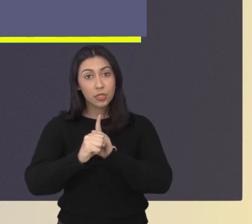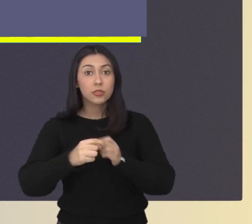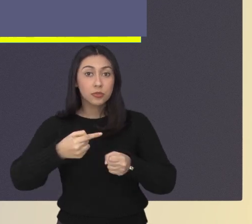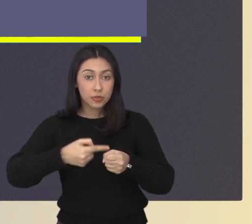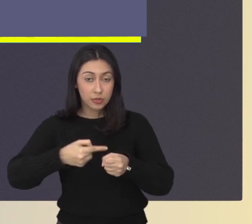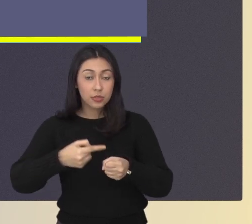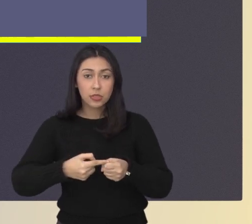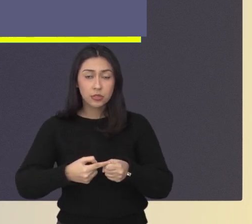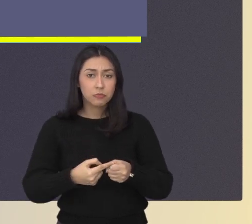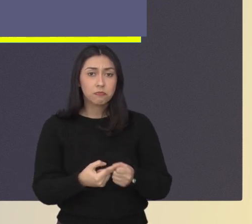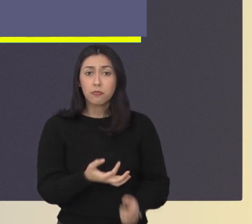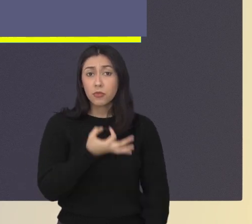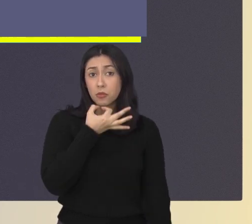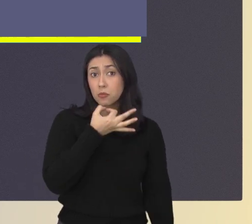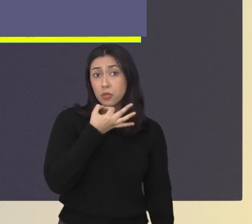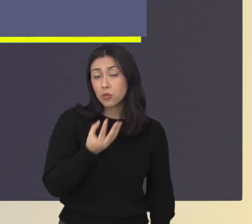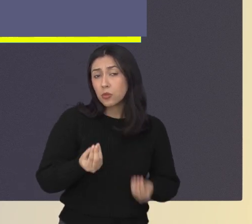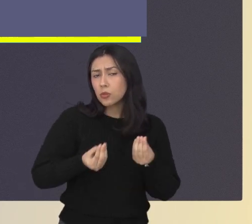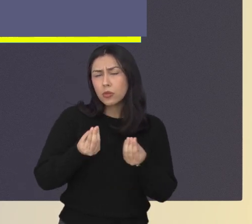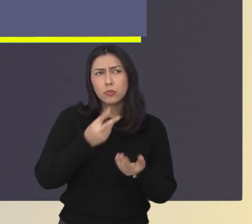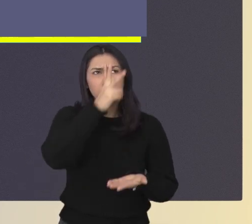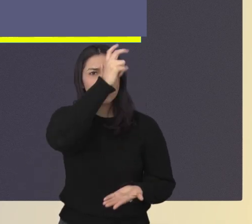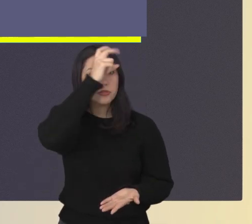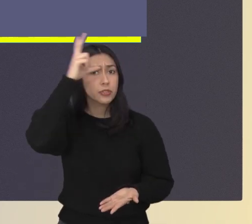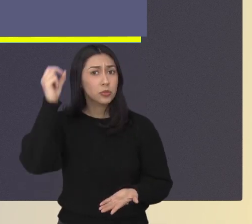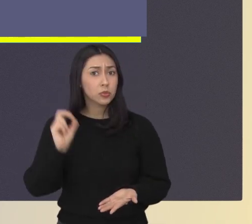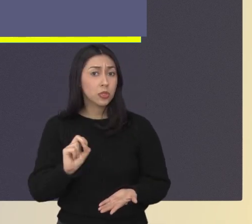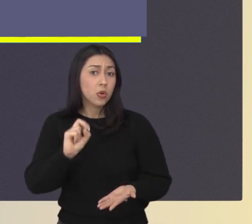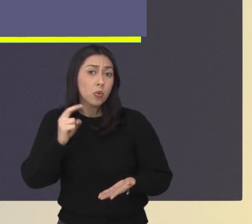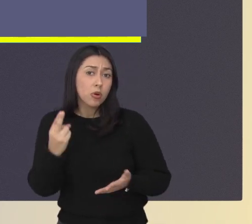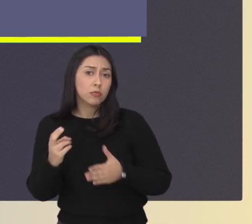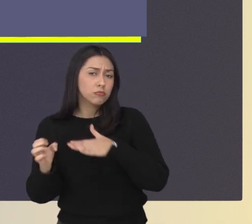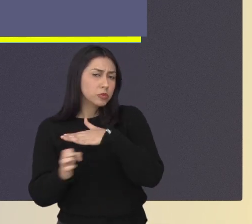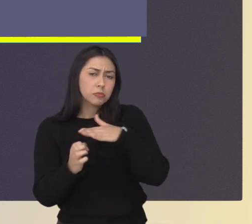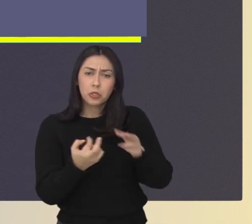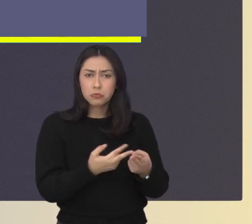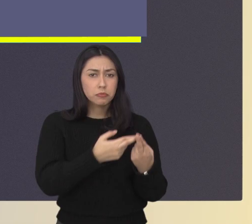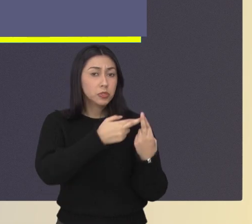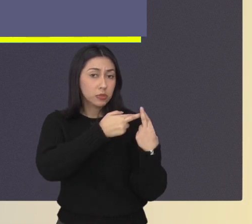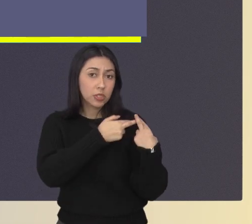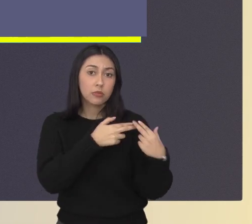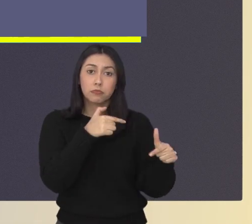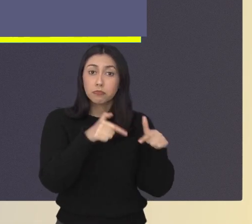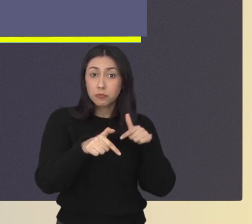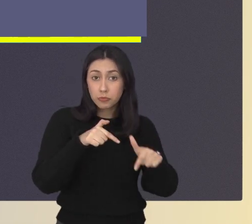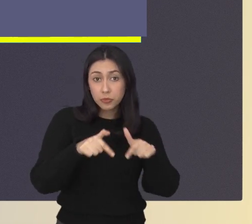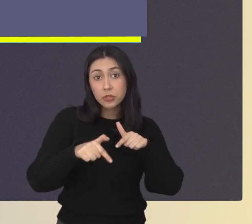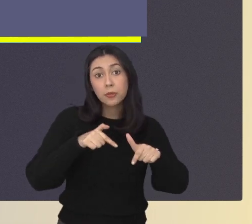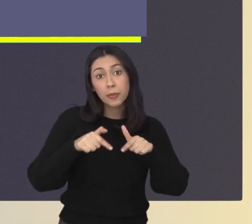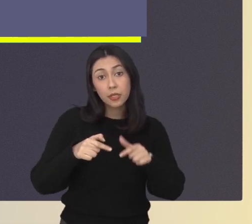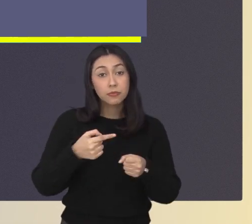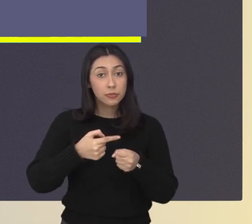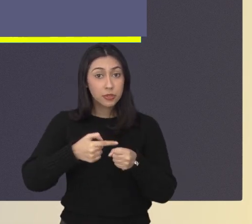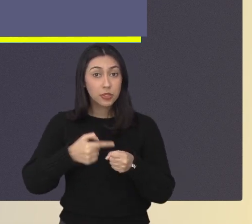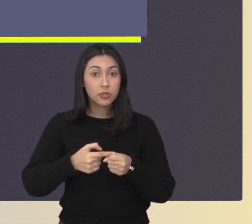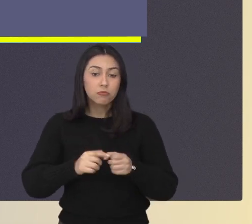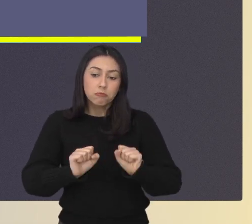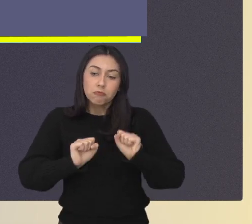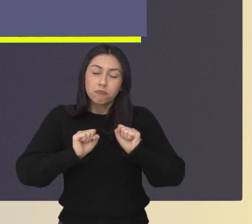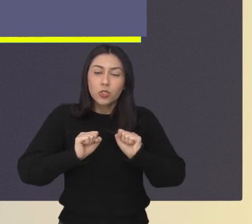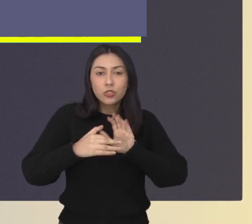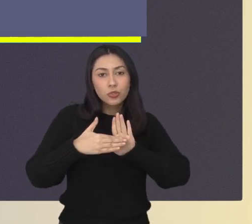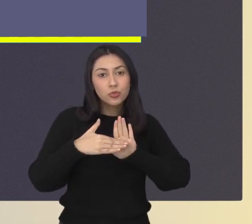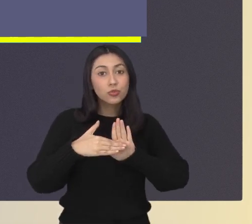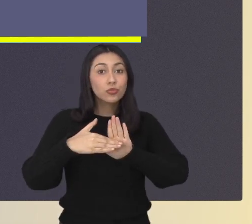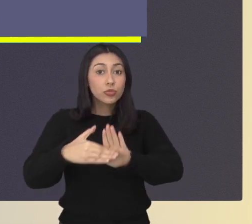interesse público aqui na cidade. Ela dá sugestões sobre como a prefeitura ou as concessionárias responsáveis pelos serviços públicos